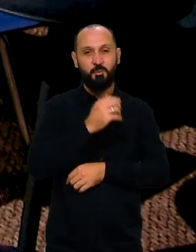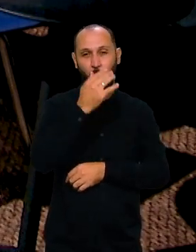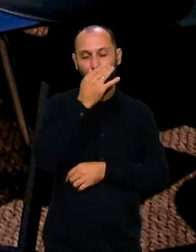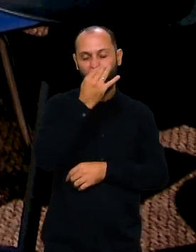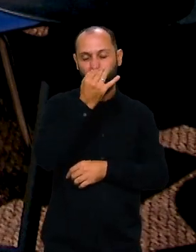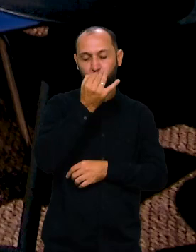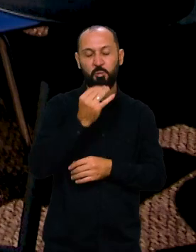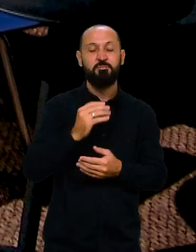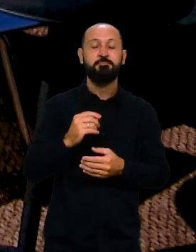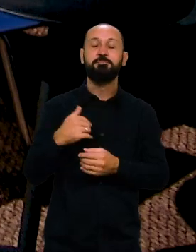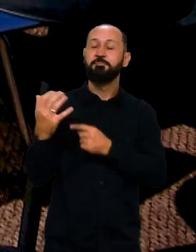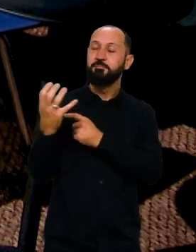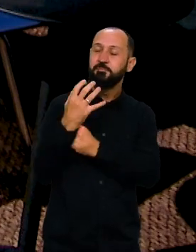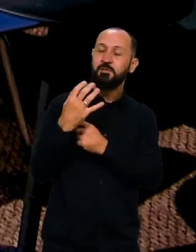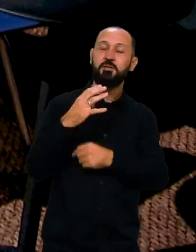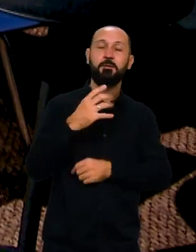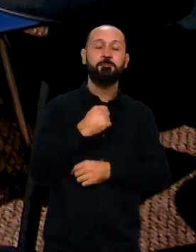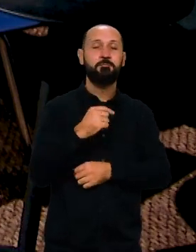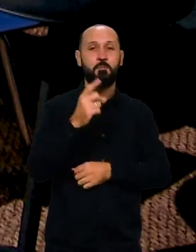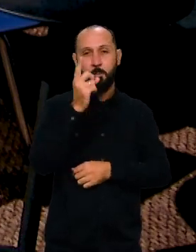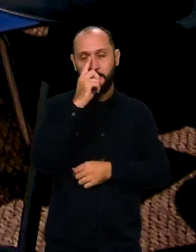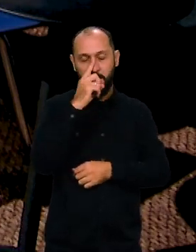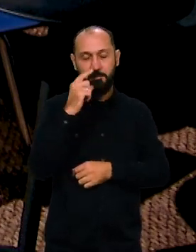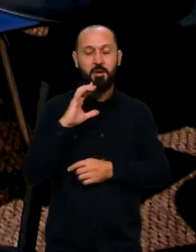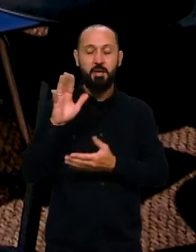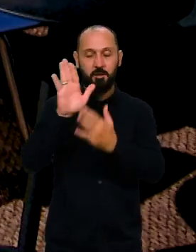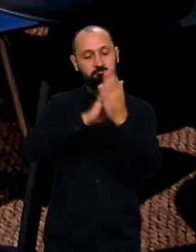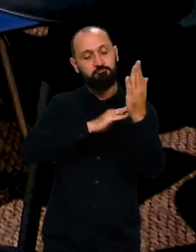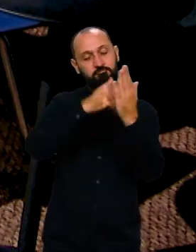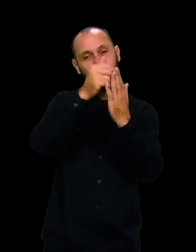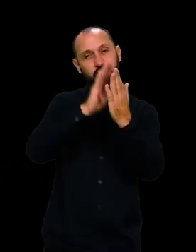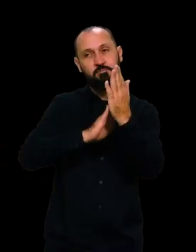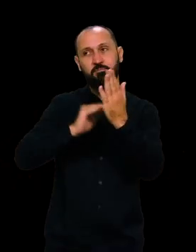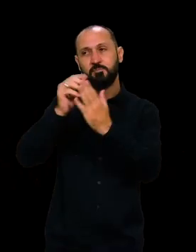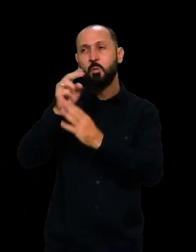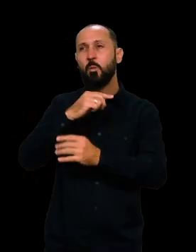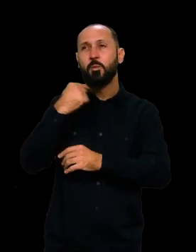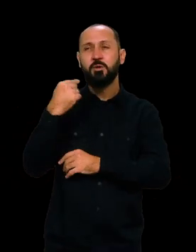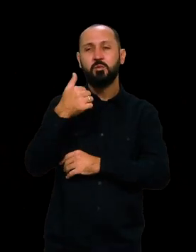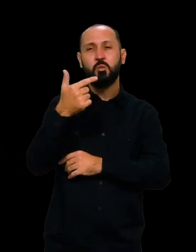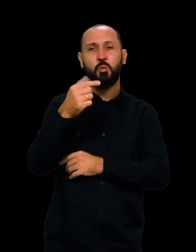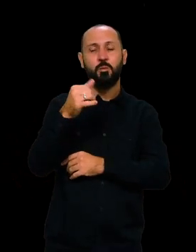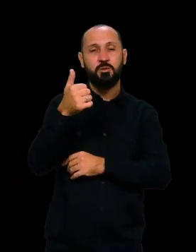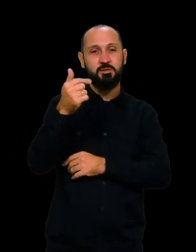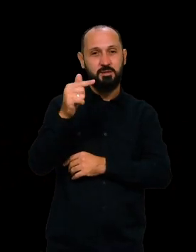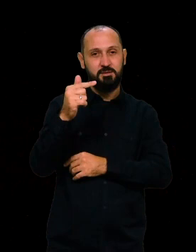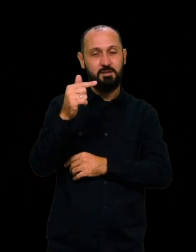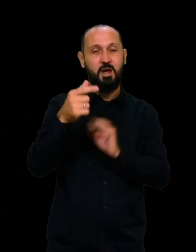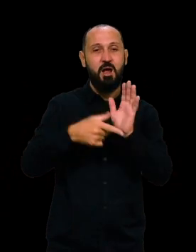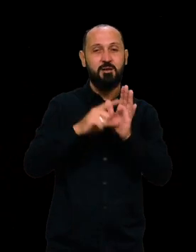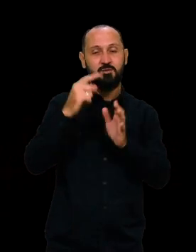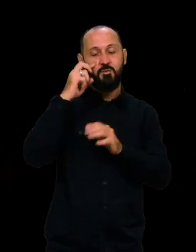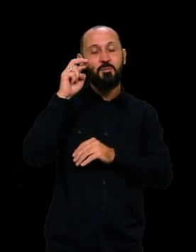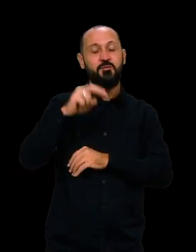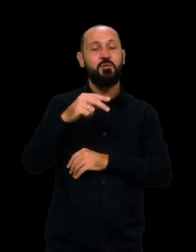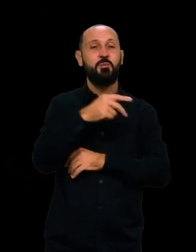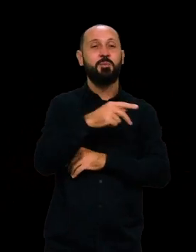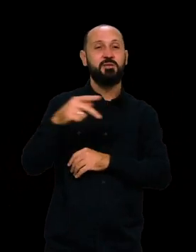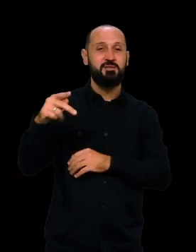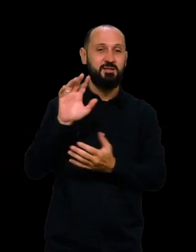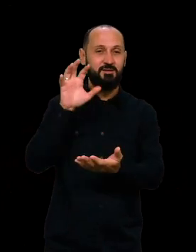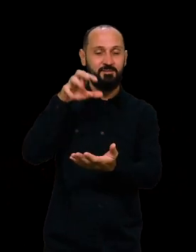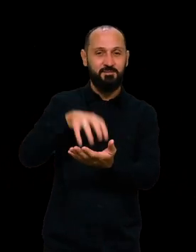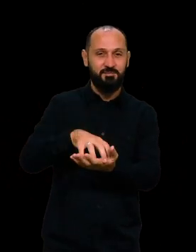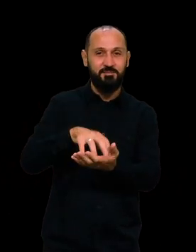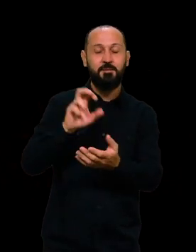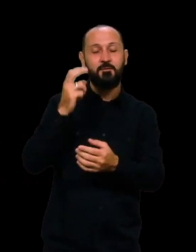da paternidade, vem de tudo, né? Aí vem da inspiração. Minha mãe era artista plástica. Minha mãe faleceu em 2017, antes de me ver presidente da Fundect.